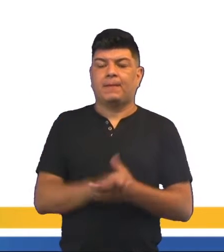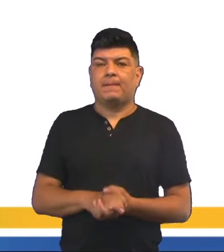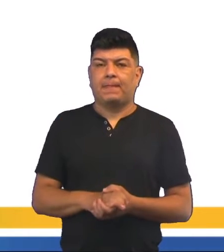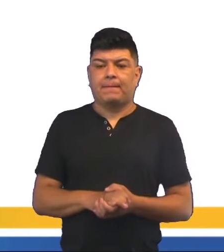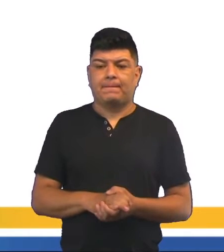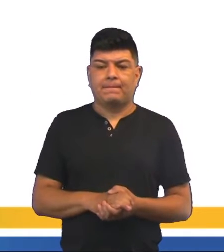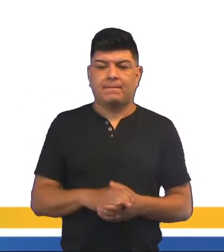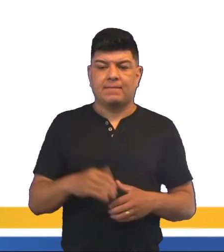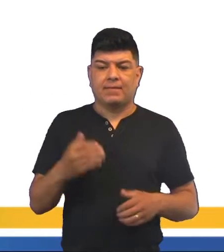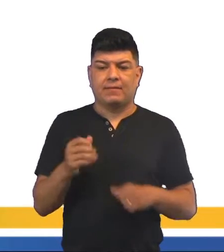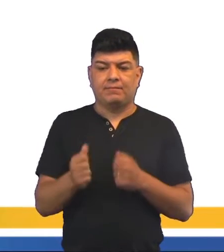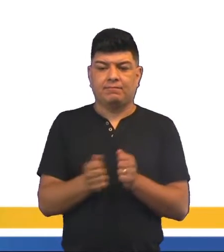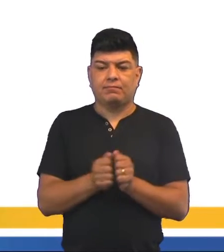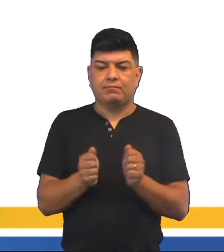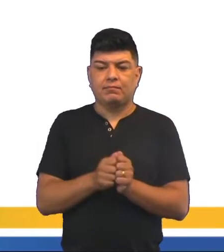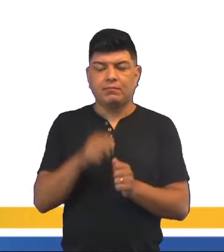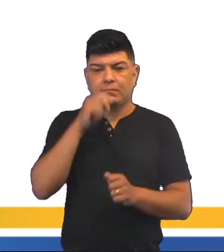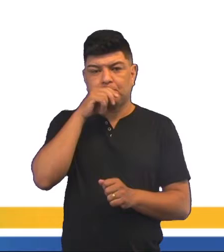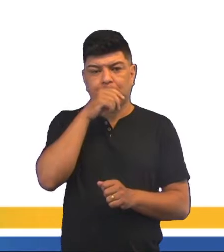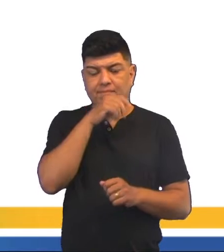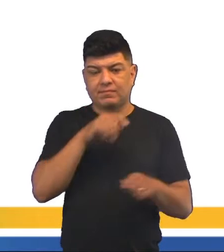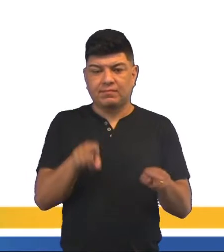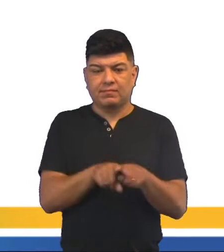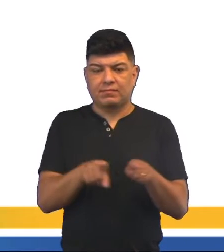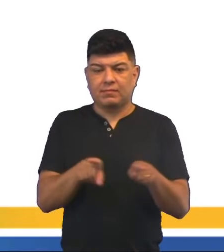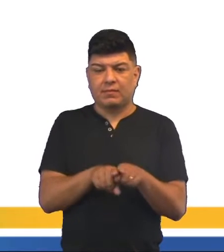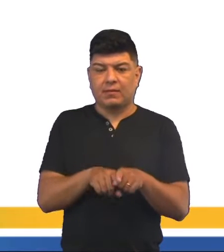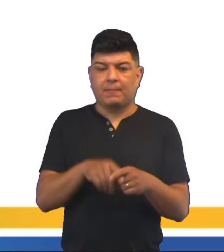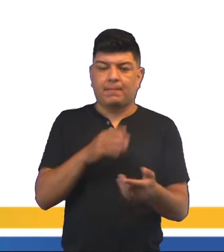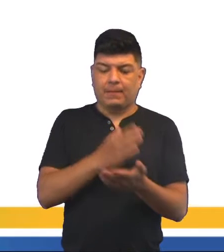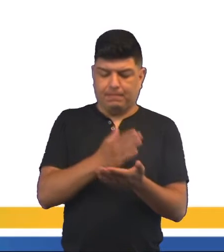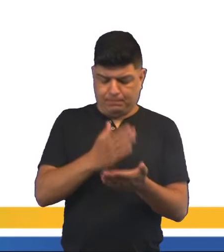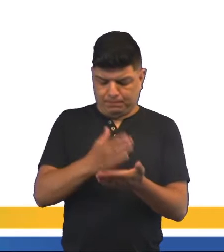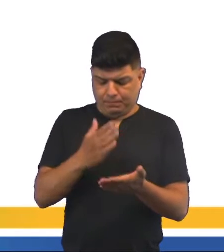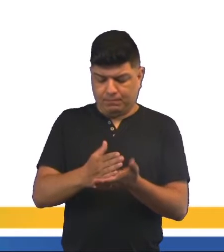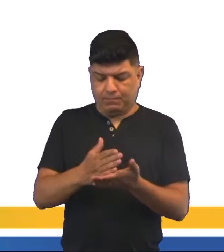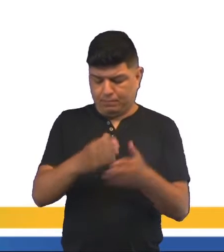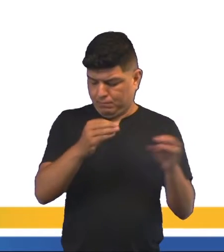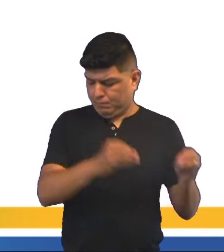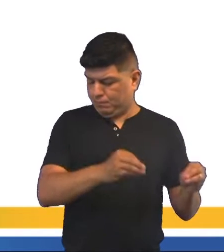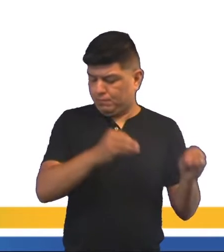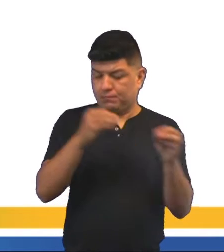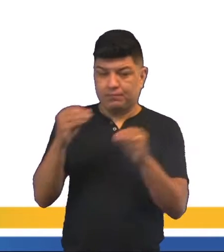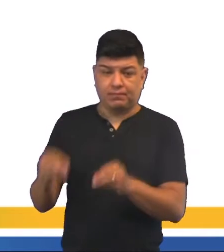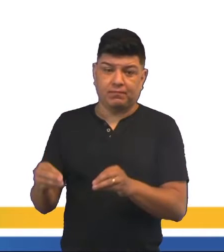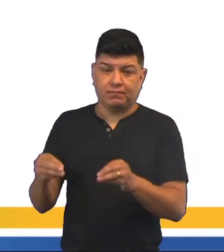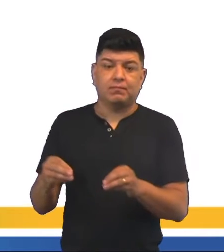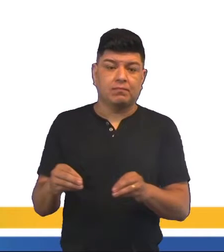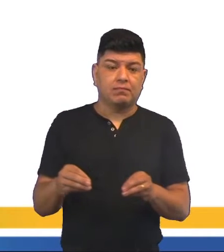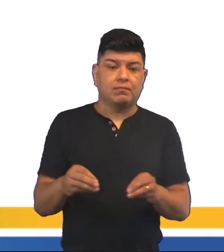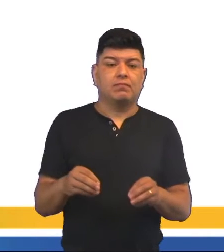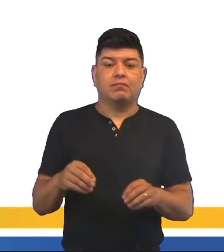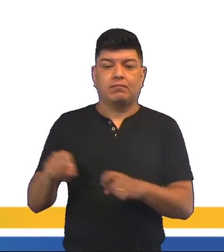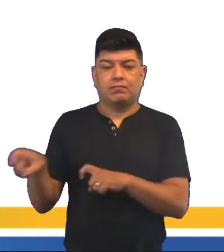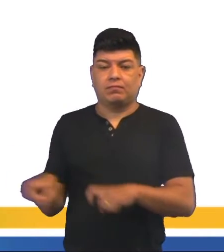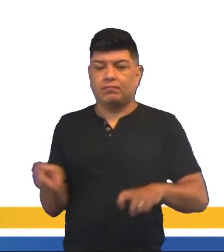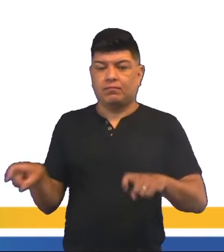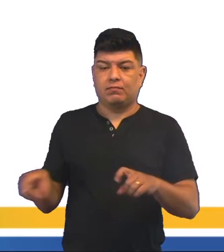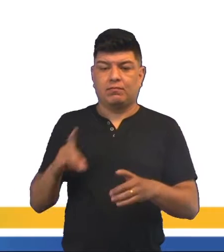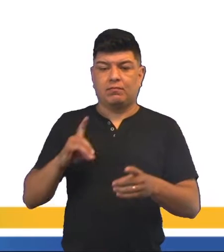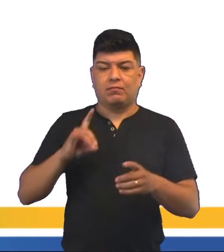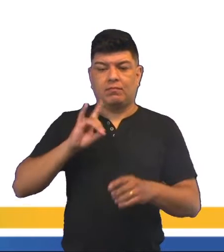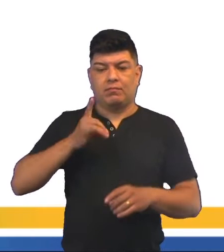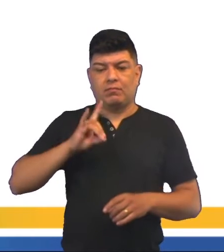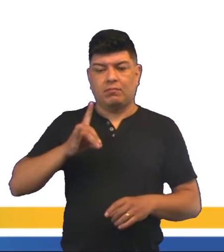uma parceria significativa, né, de famílias, né, uma parcela, né, grande dessas famílias migrou para os seringais da Bolívia, né, e ali